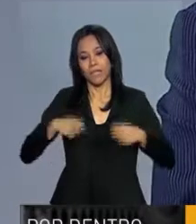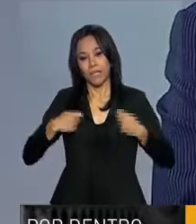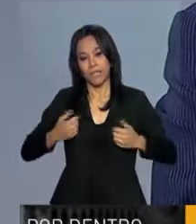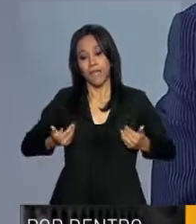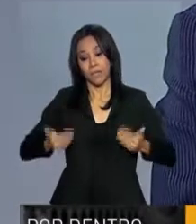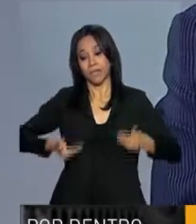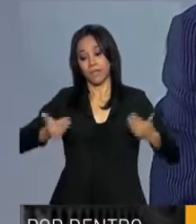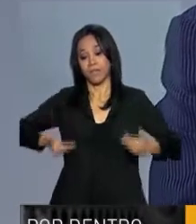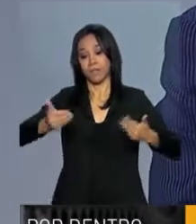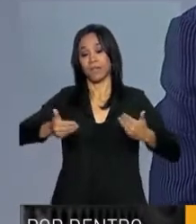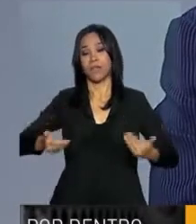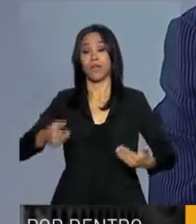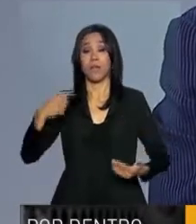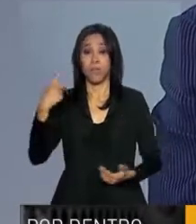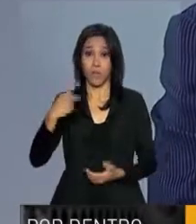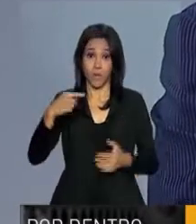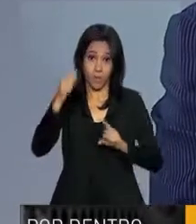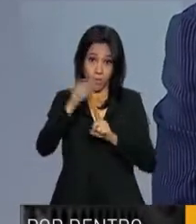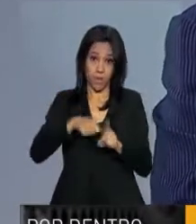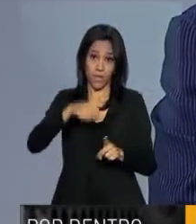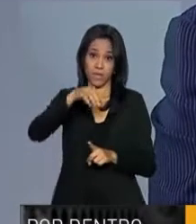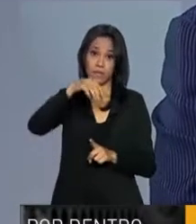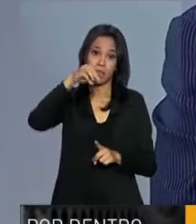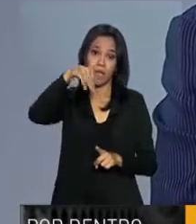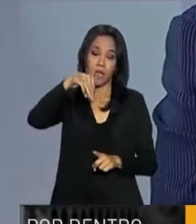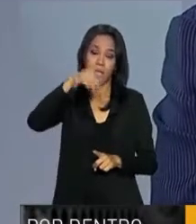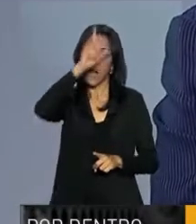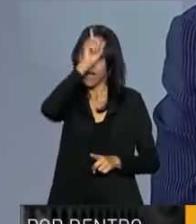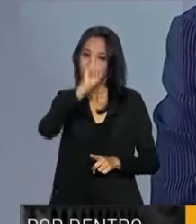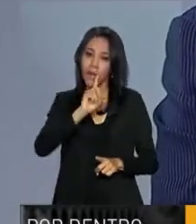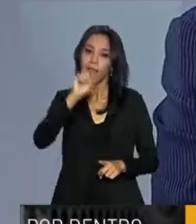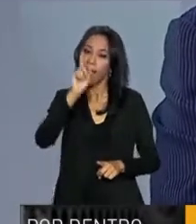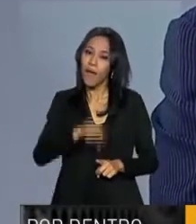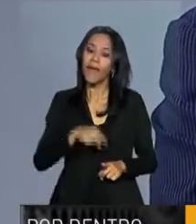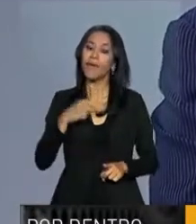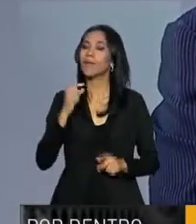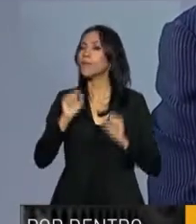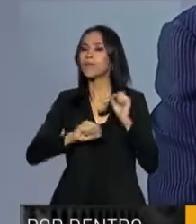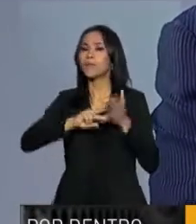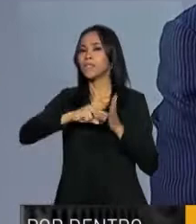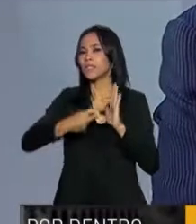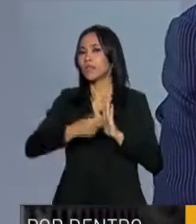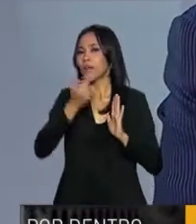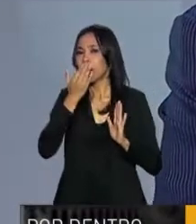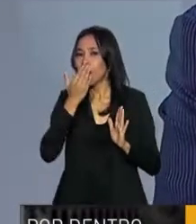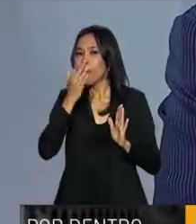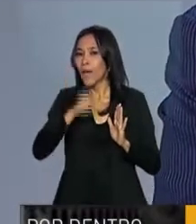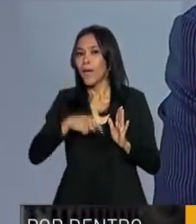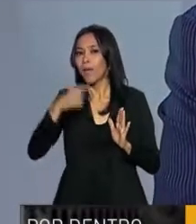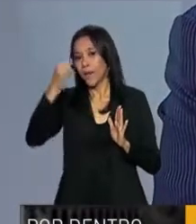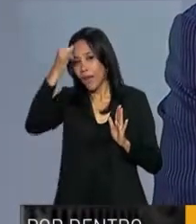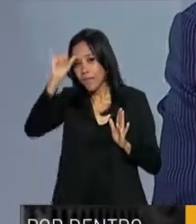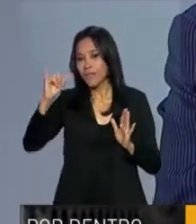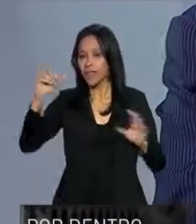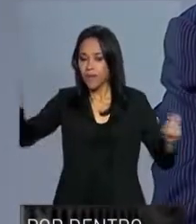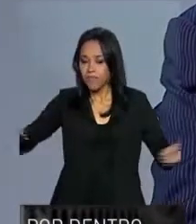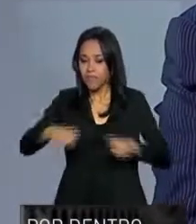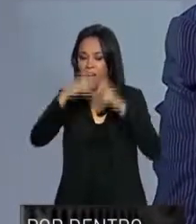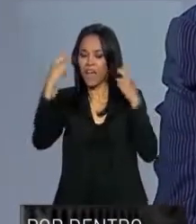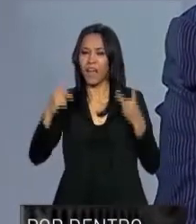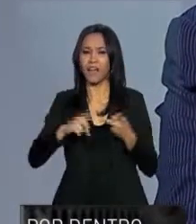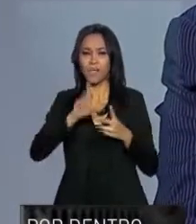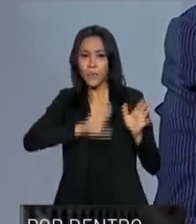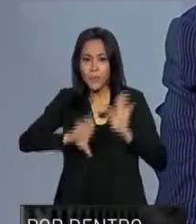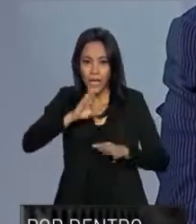comercial da cidade o denatran lançou interagindo com outras forças instituições a polícia rodoviária federal as polícias